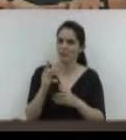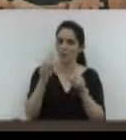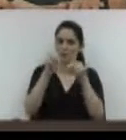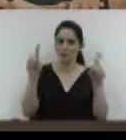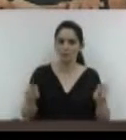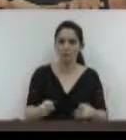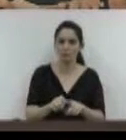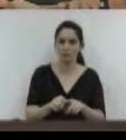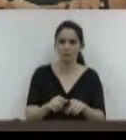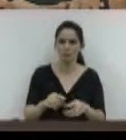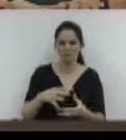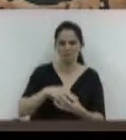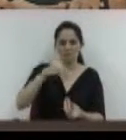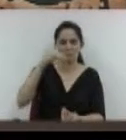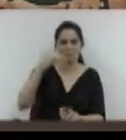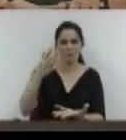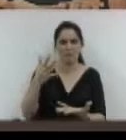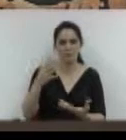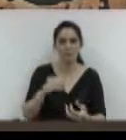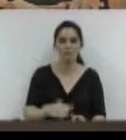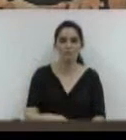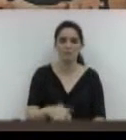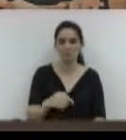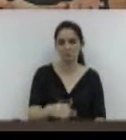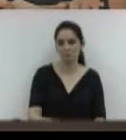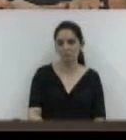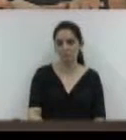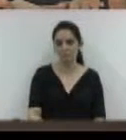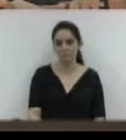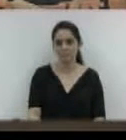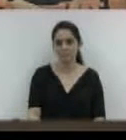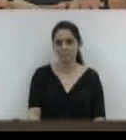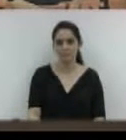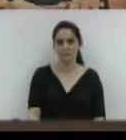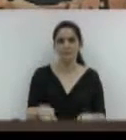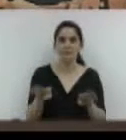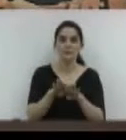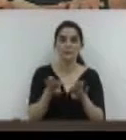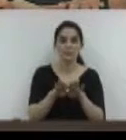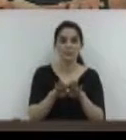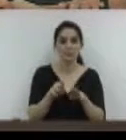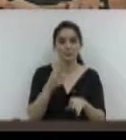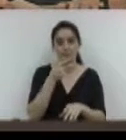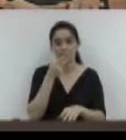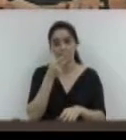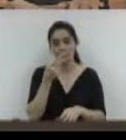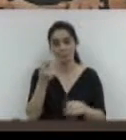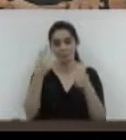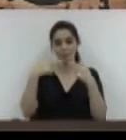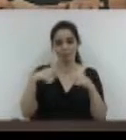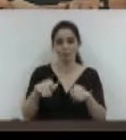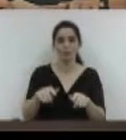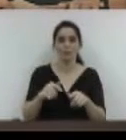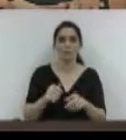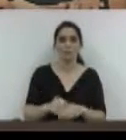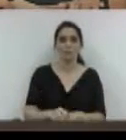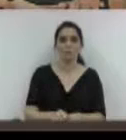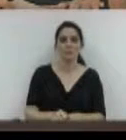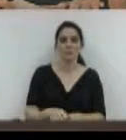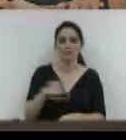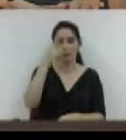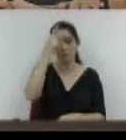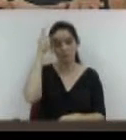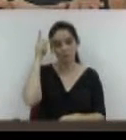atribuiu inverídicas acusações contra o representante legal da Câmara na conduta de